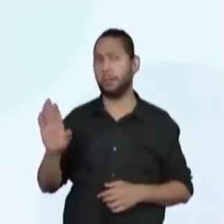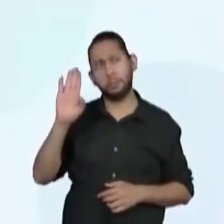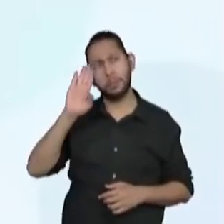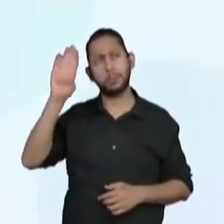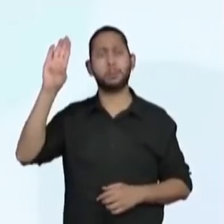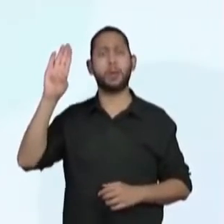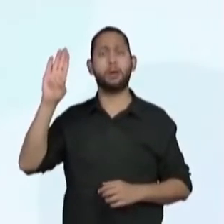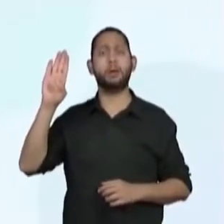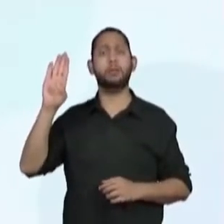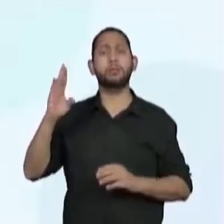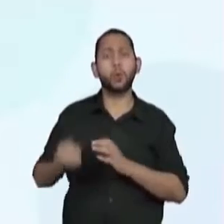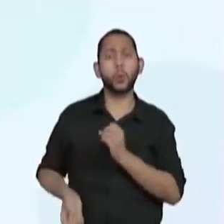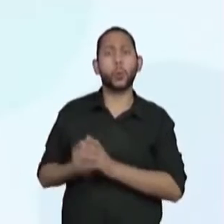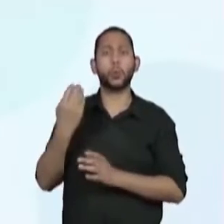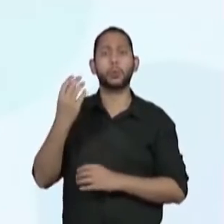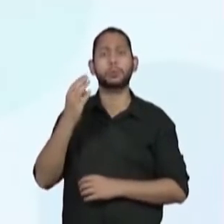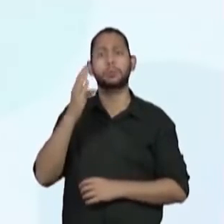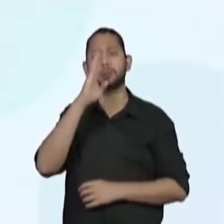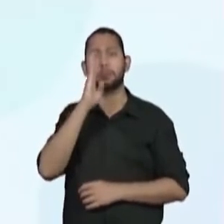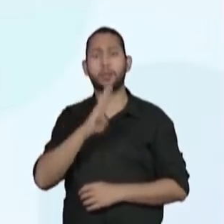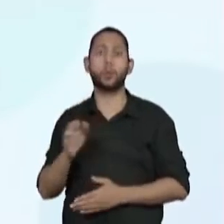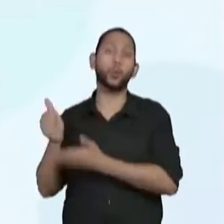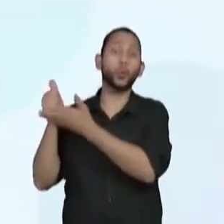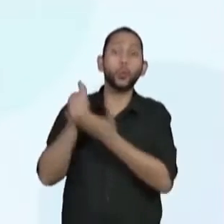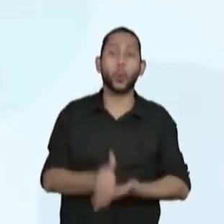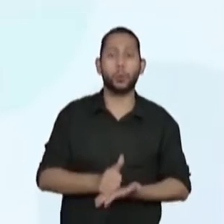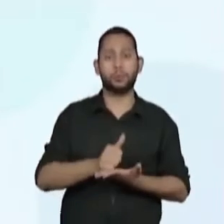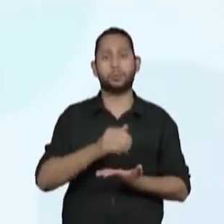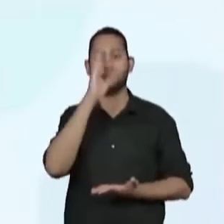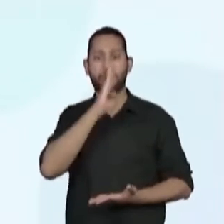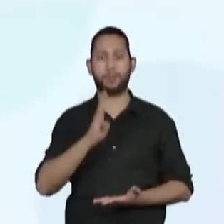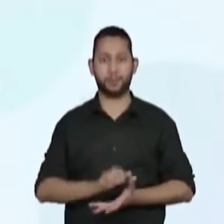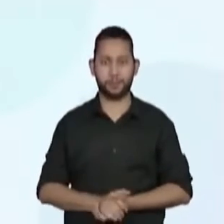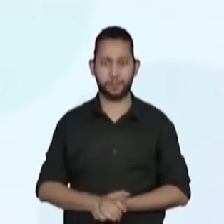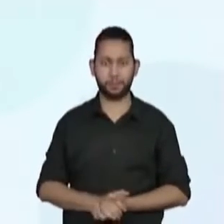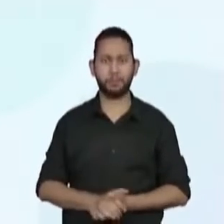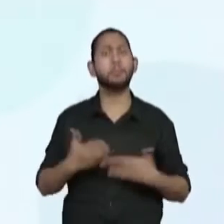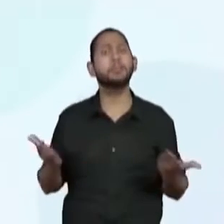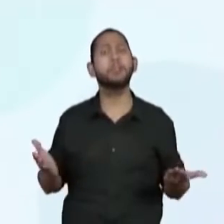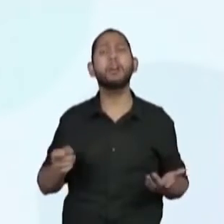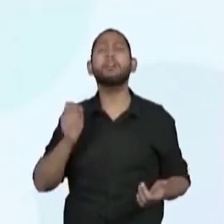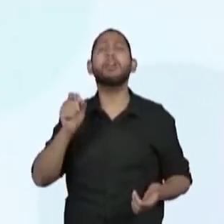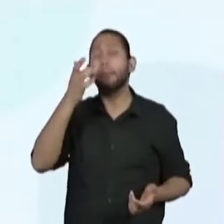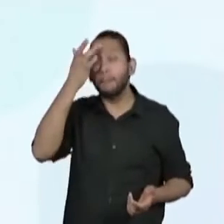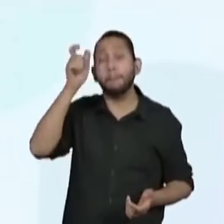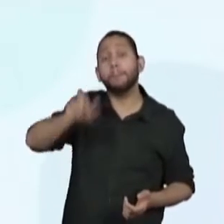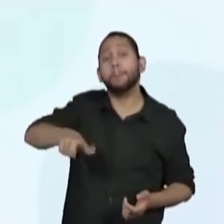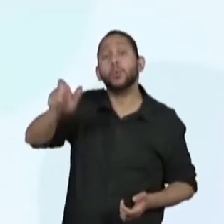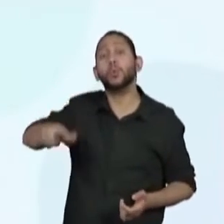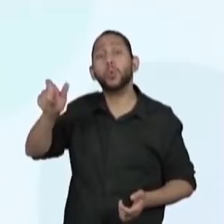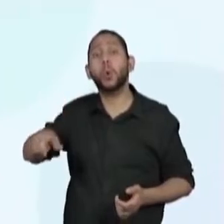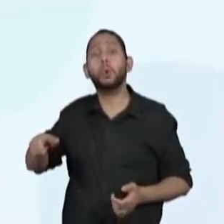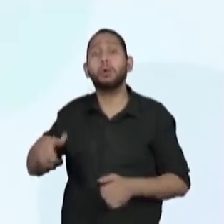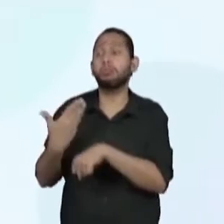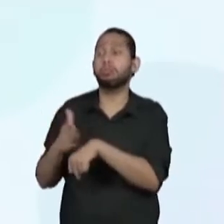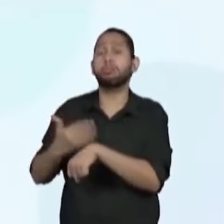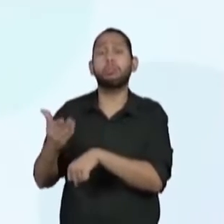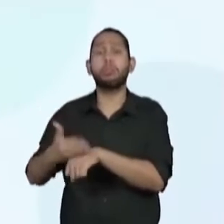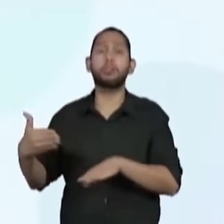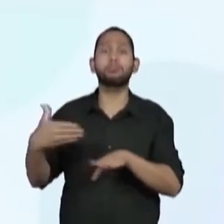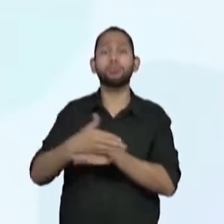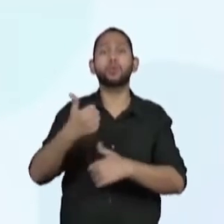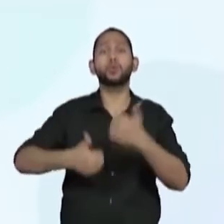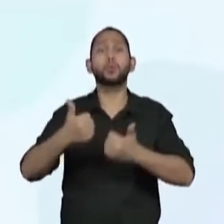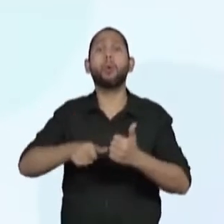então, Fran, ele era praticado pela elite. Sim. Né? Então, não era